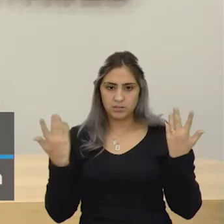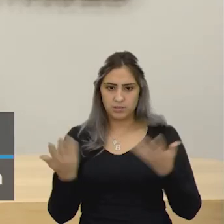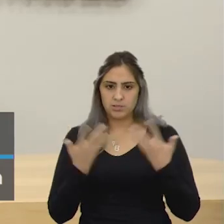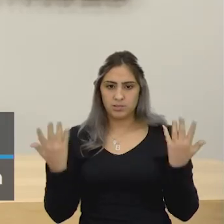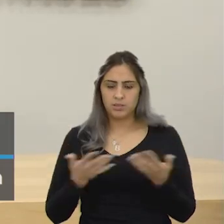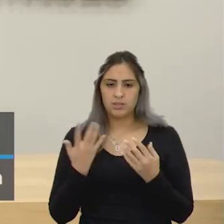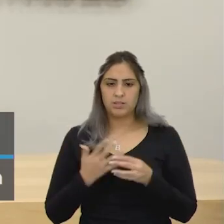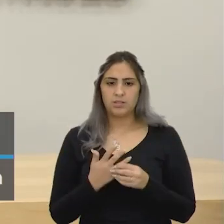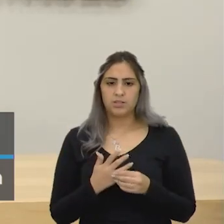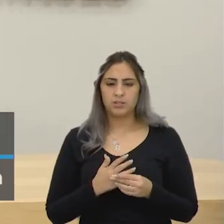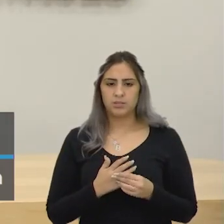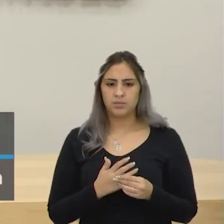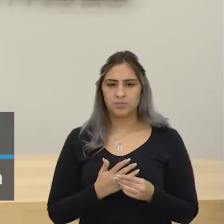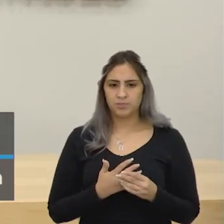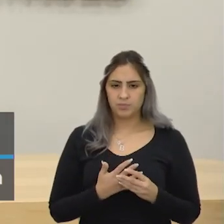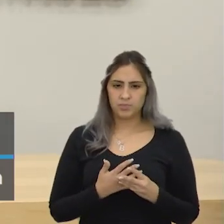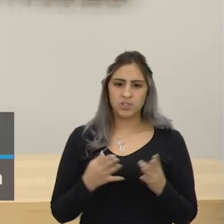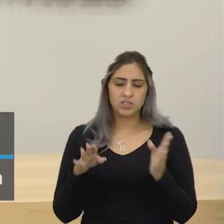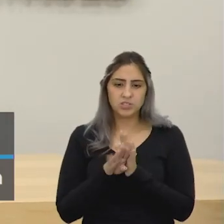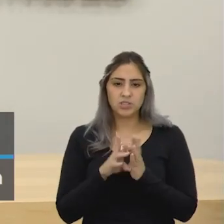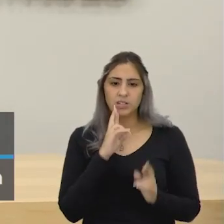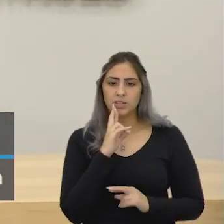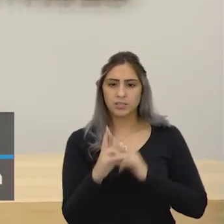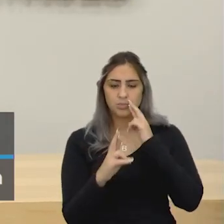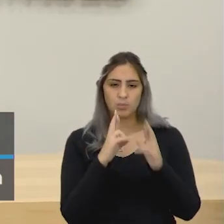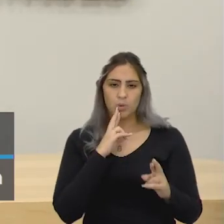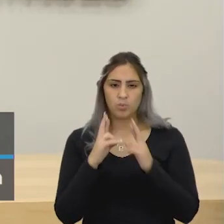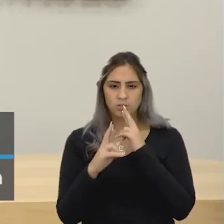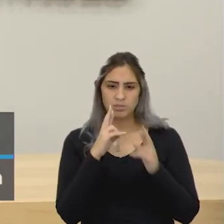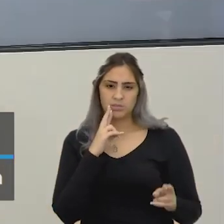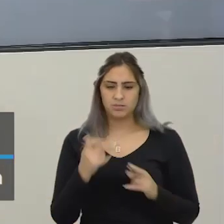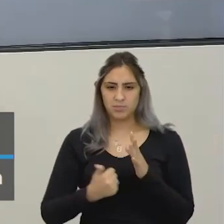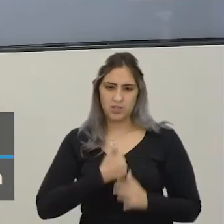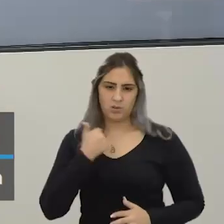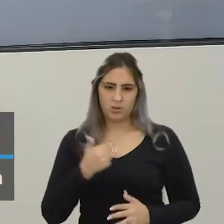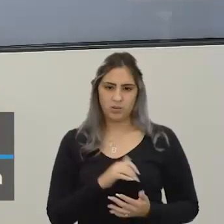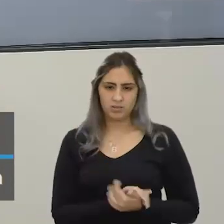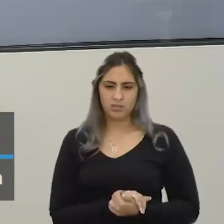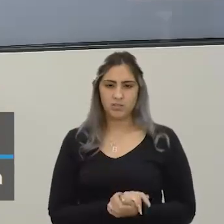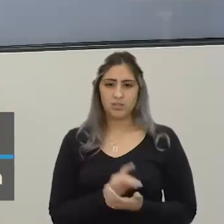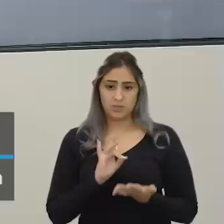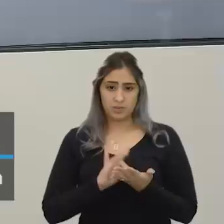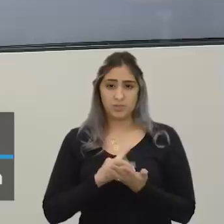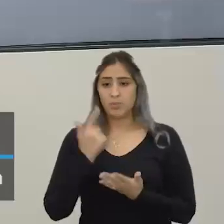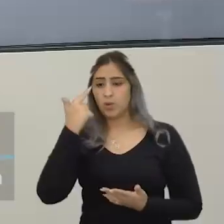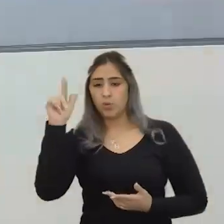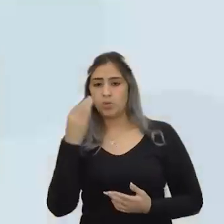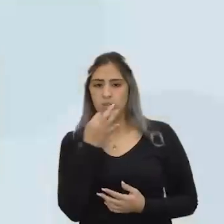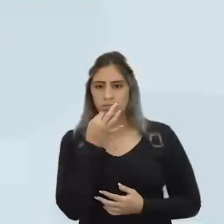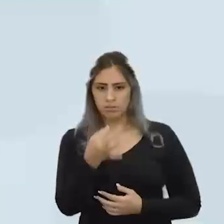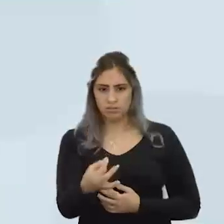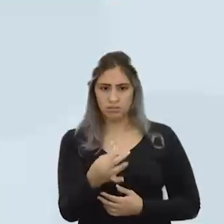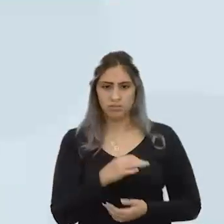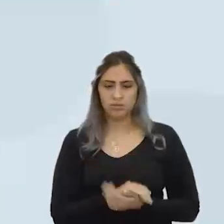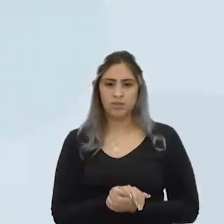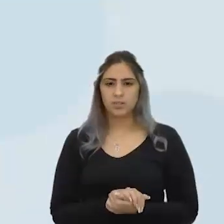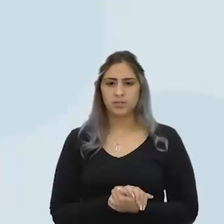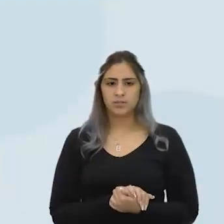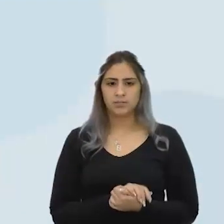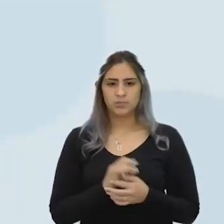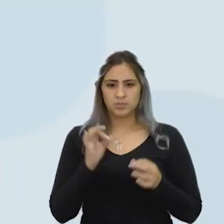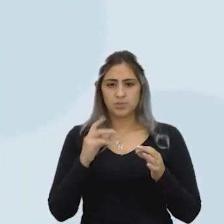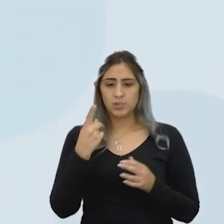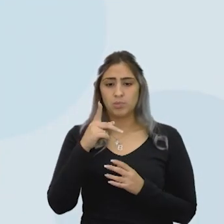aí chega algumas respostas mais concretas com relação a isso. Verdade. E aí uma outra dica para vocês é justamente no próprio material